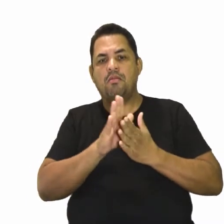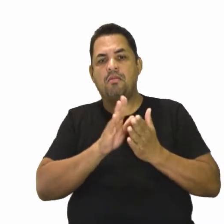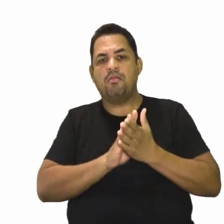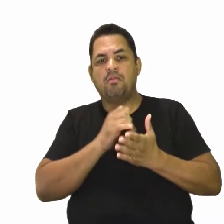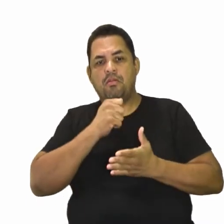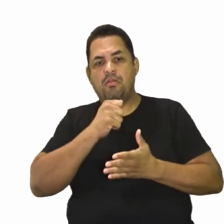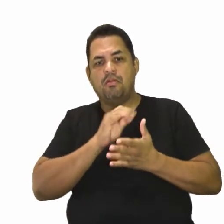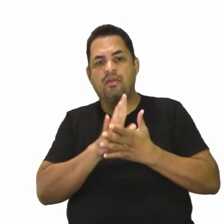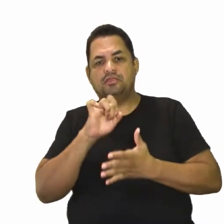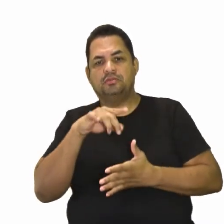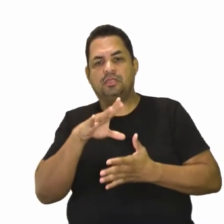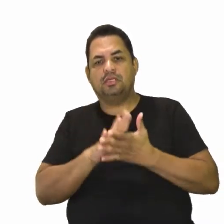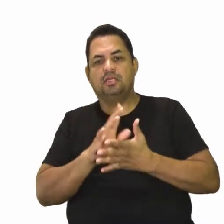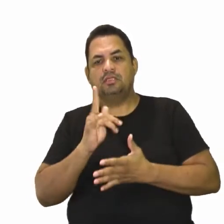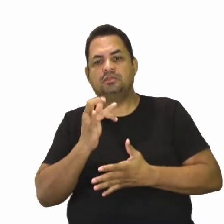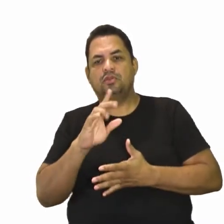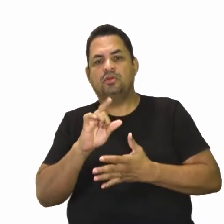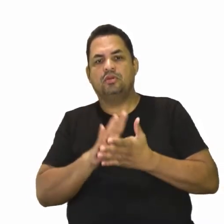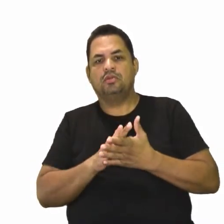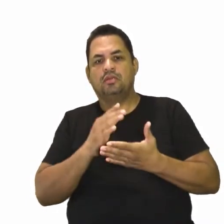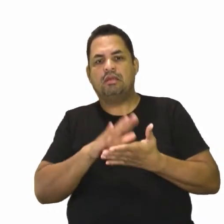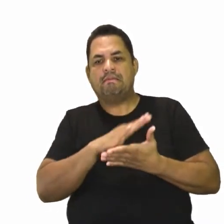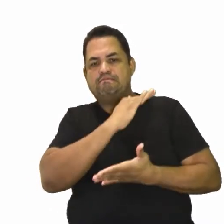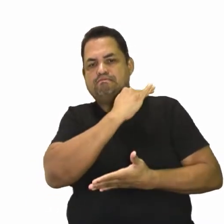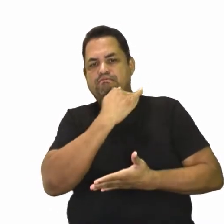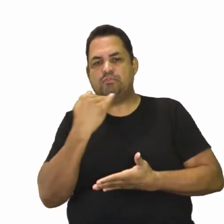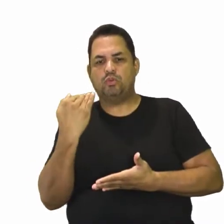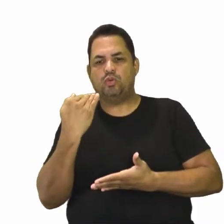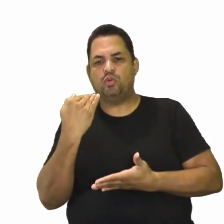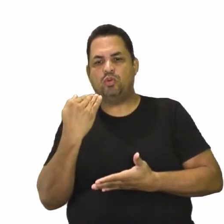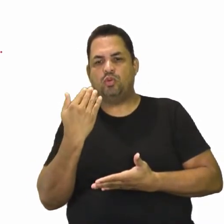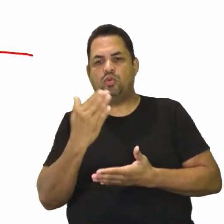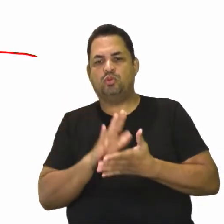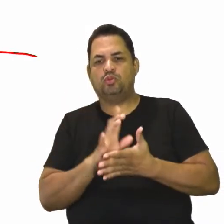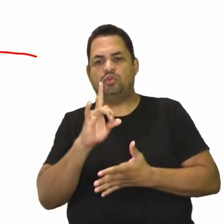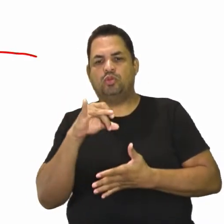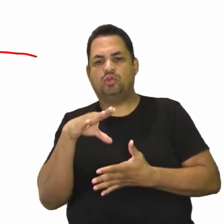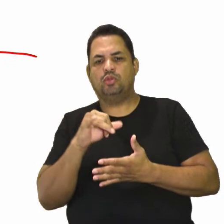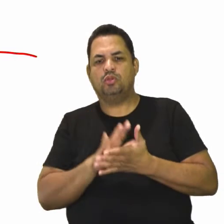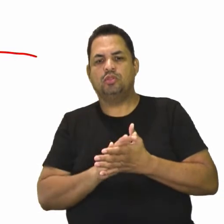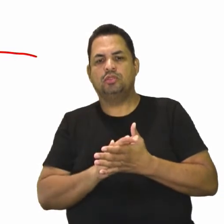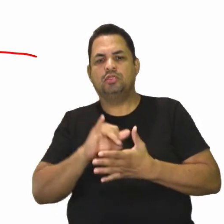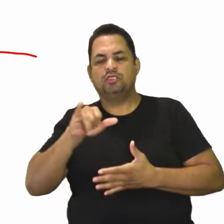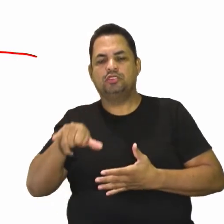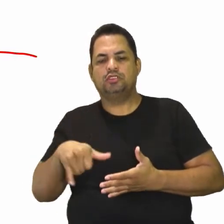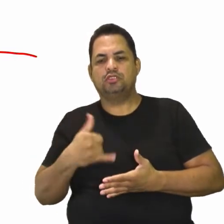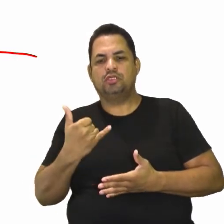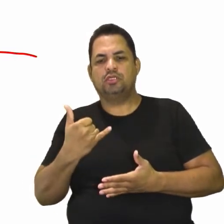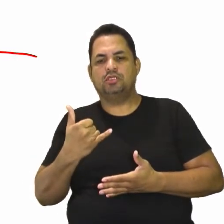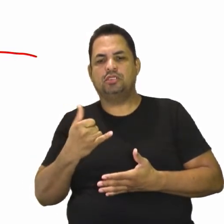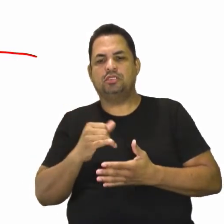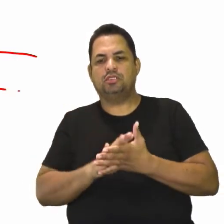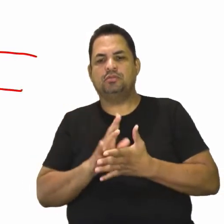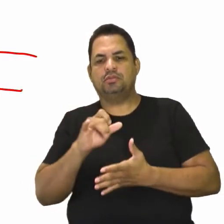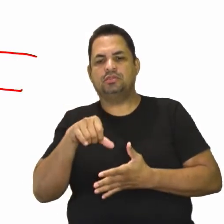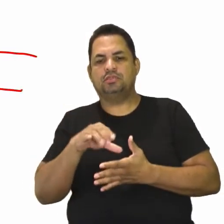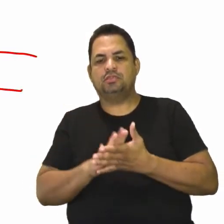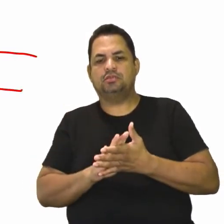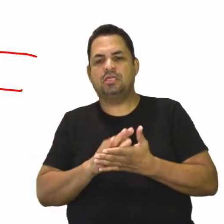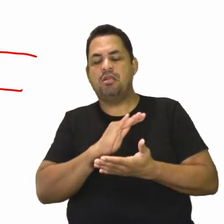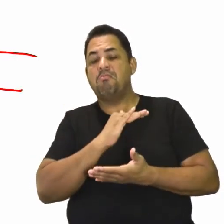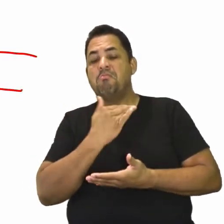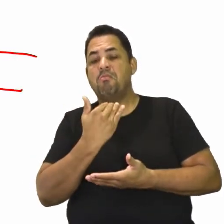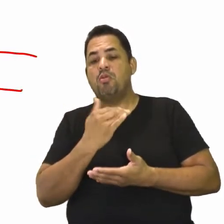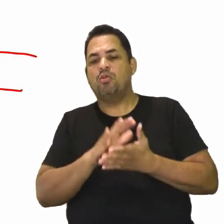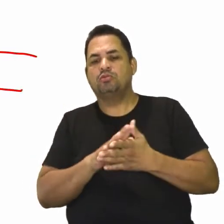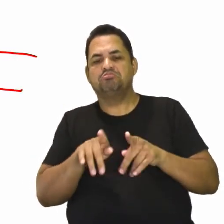São Paulo. Em janeiro de 76, o operário Manuel Fiel Filho aparece morto em